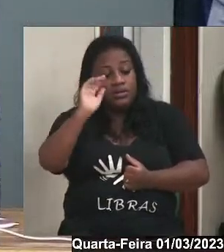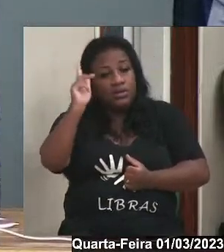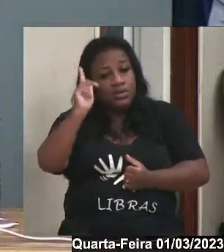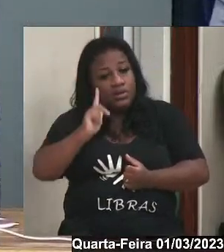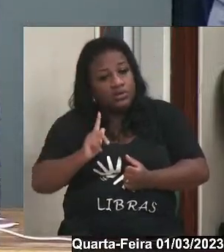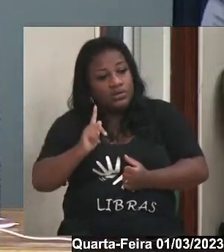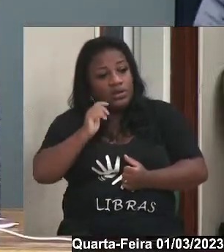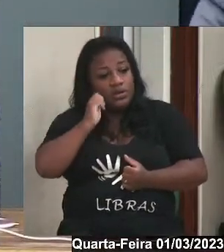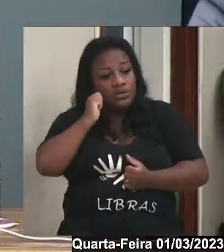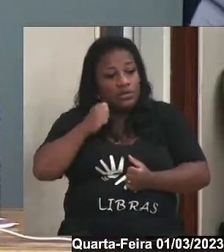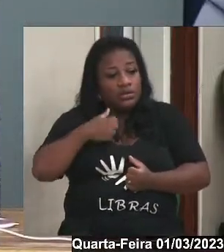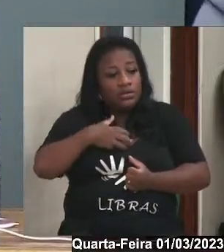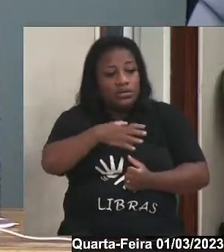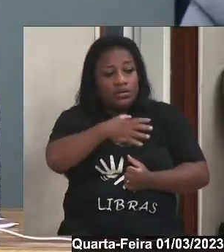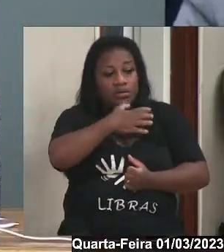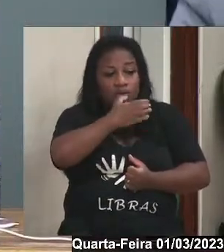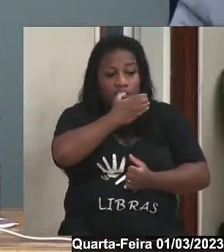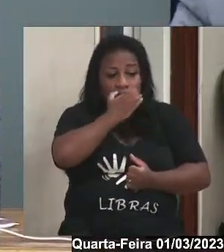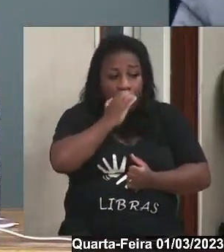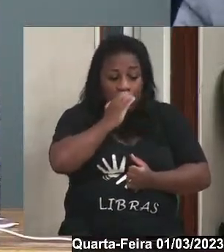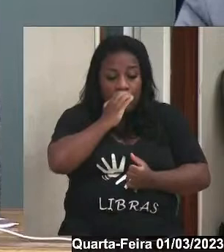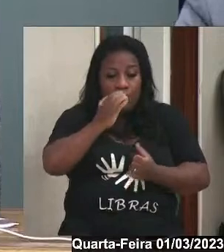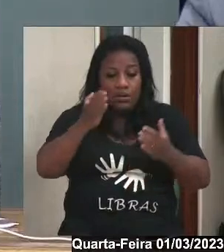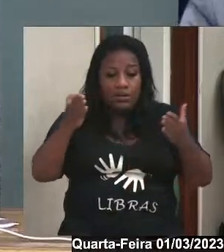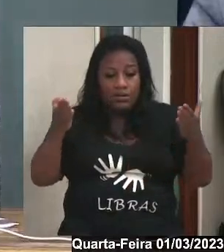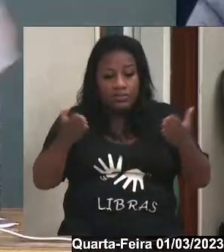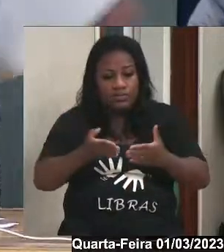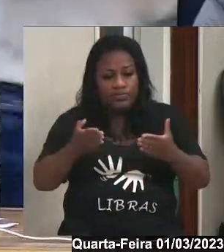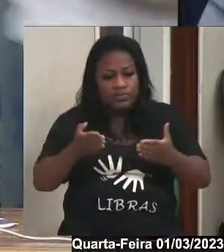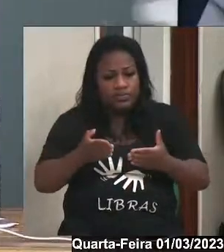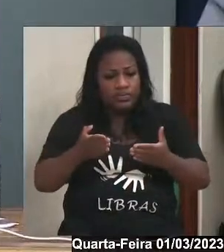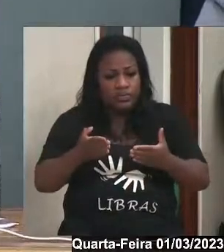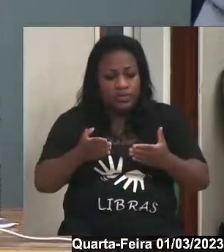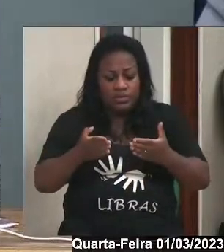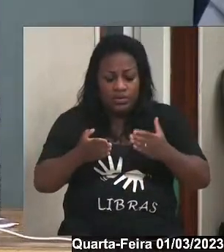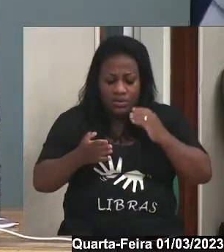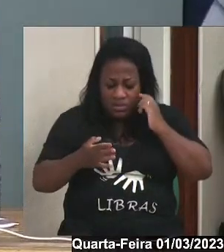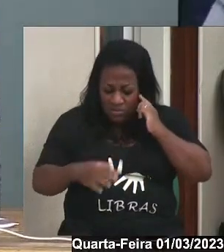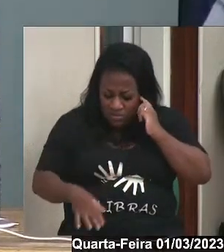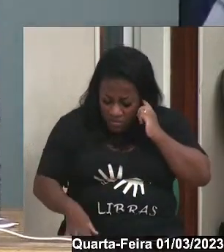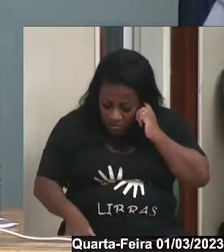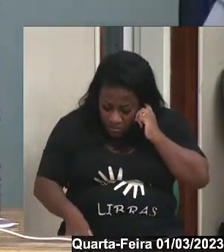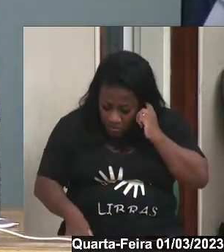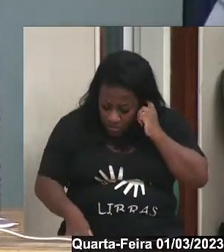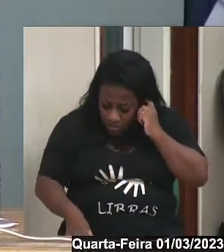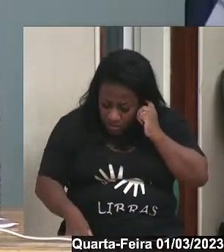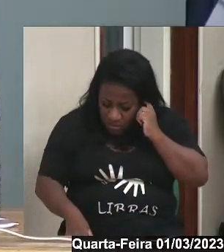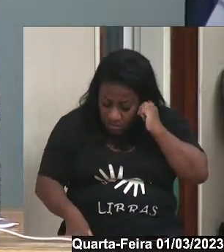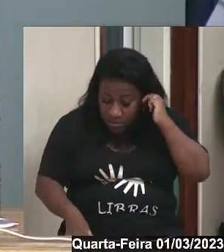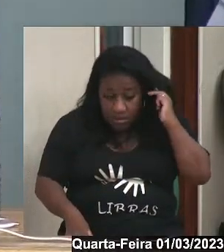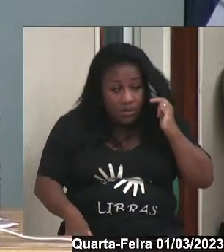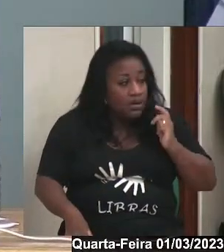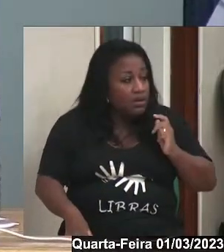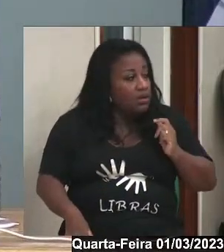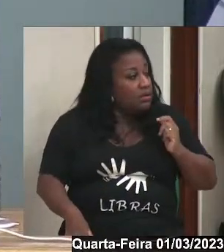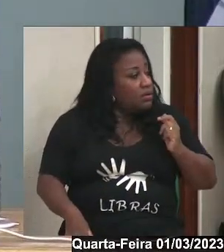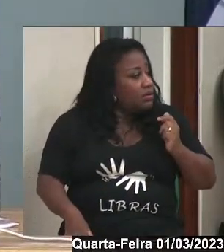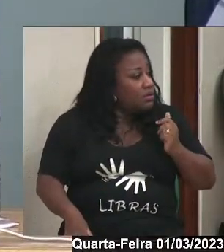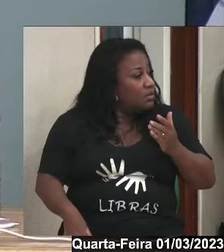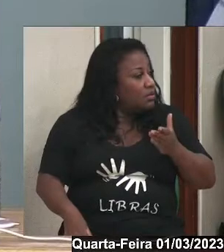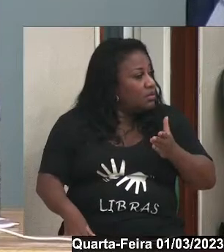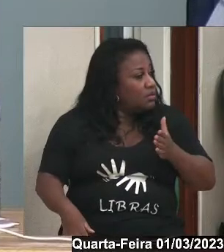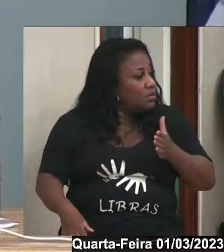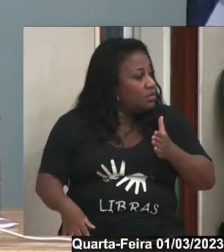Olegário, Gideão dos Santos Nascimento, João Antônio Girardi e Sandra Casa Conceição. Seguindo, o senhor presidente solicitou ao